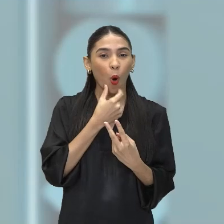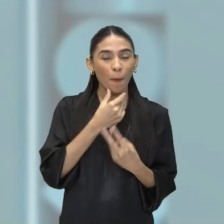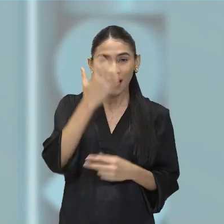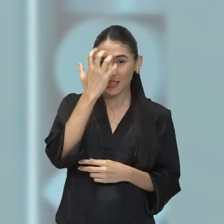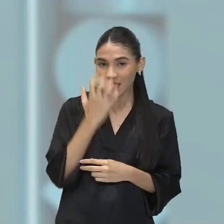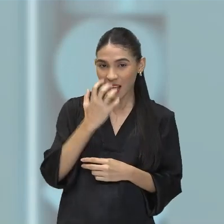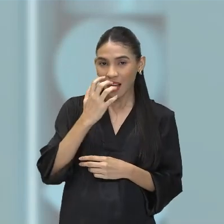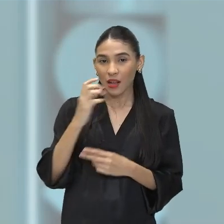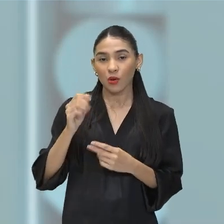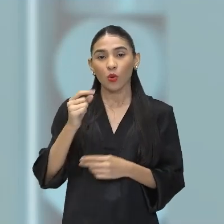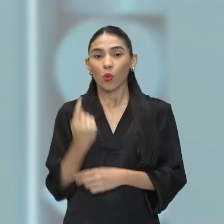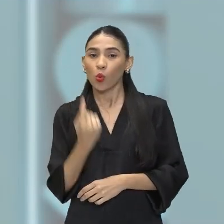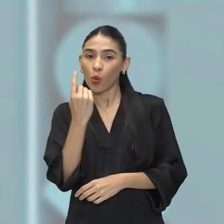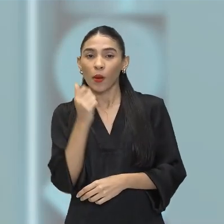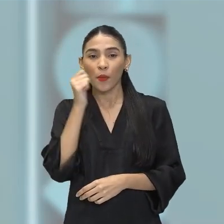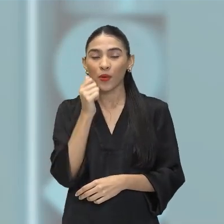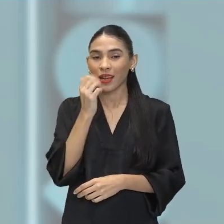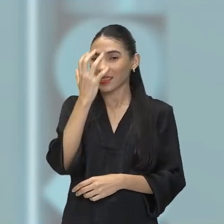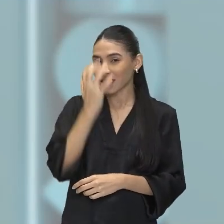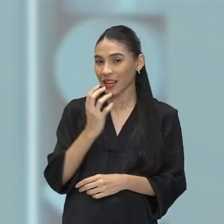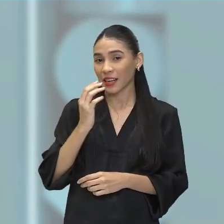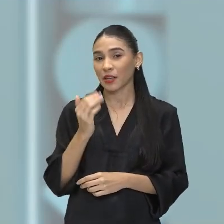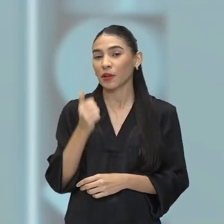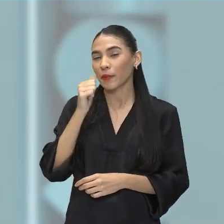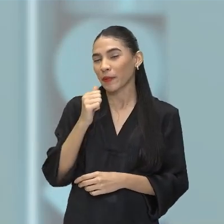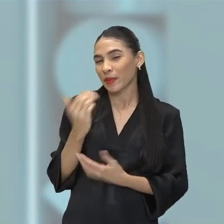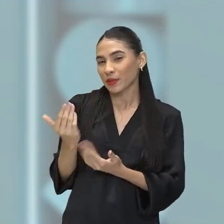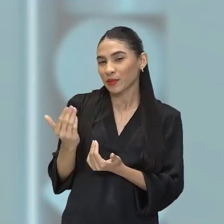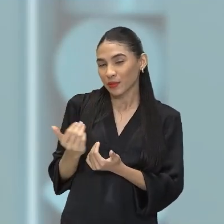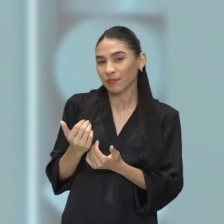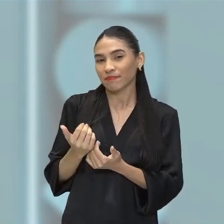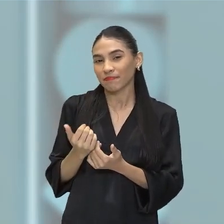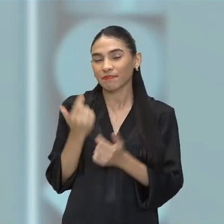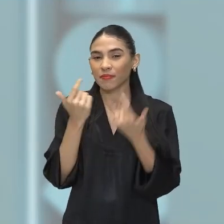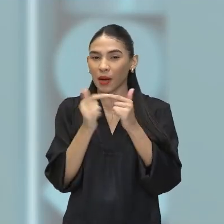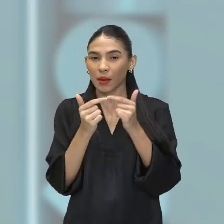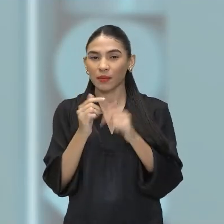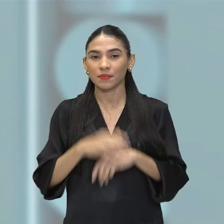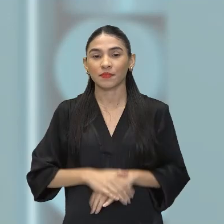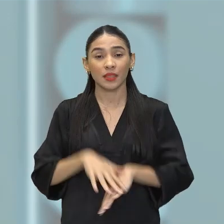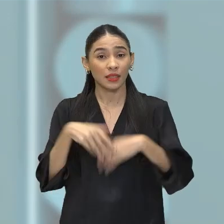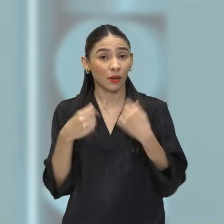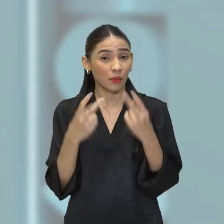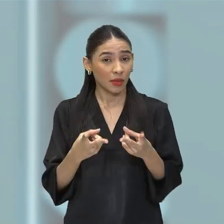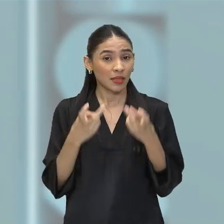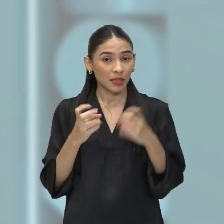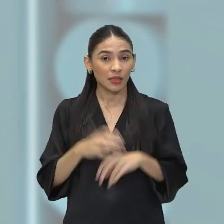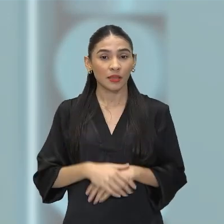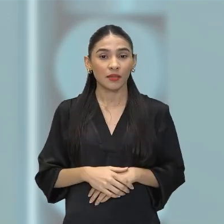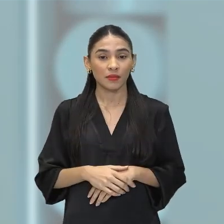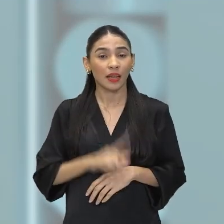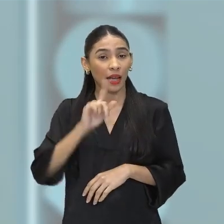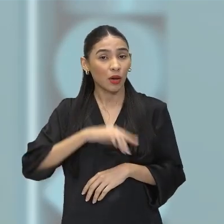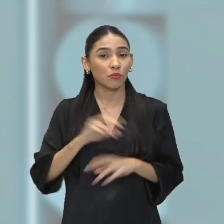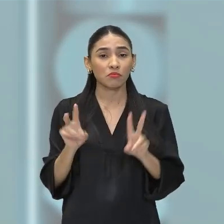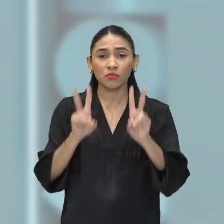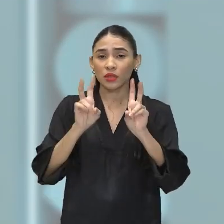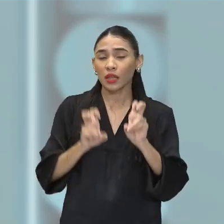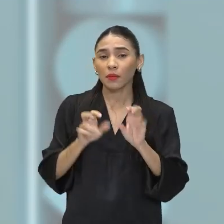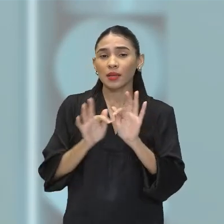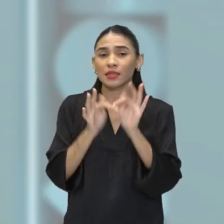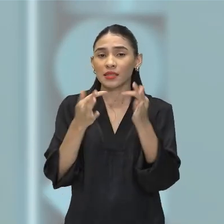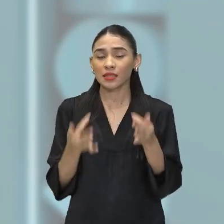uma mulher séria e de repente uma criança faz essa quebra. Então observe que é uma temática simples, uma temática do cotidiano,